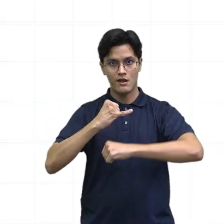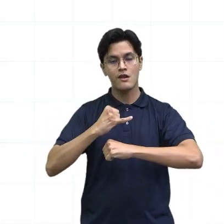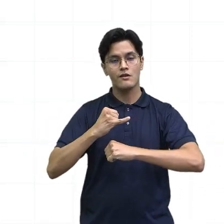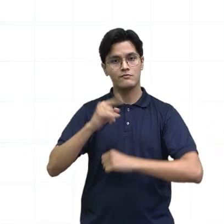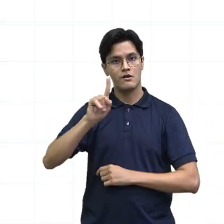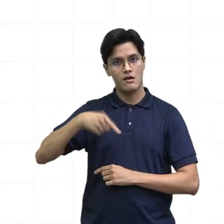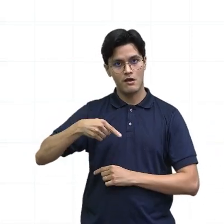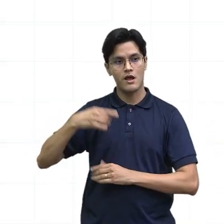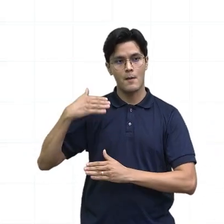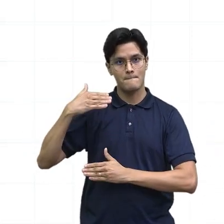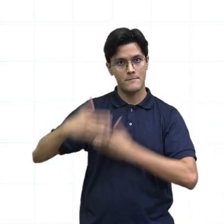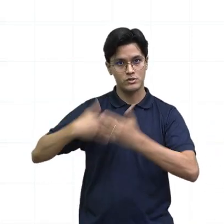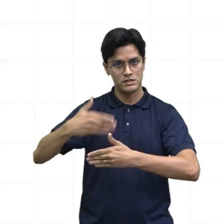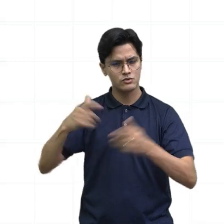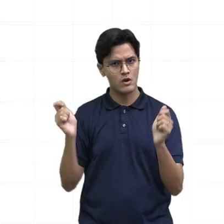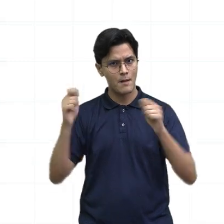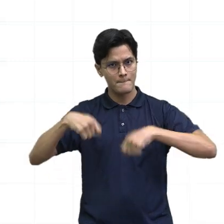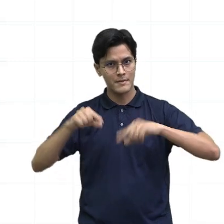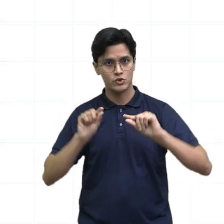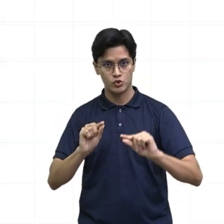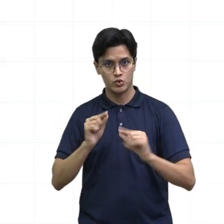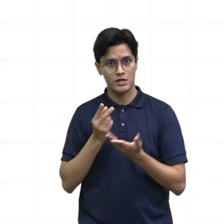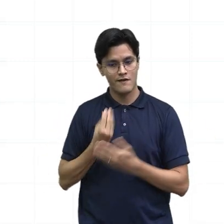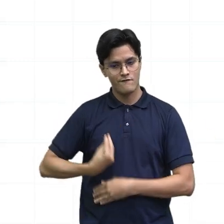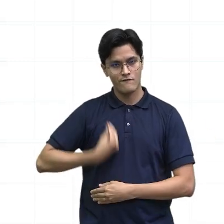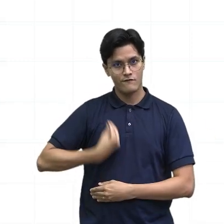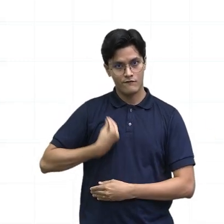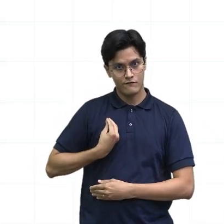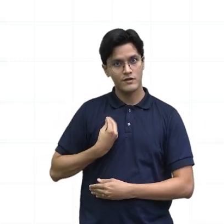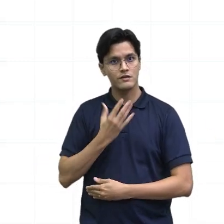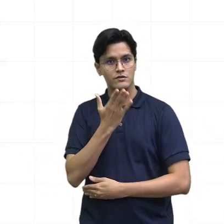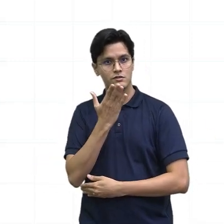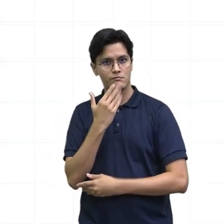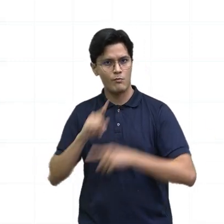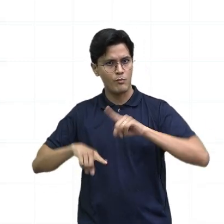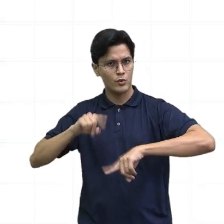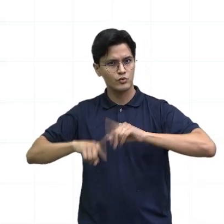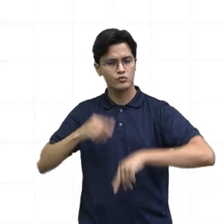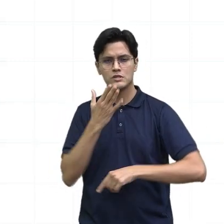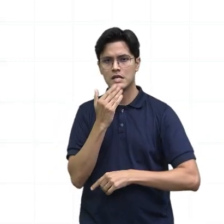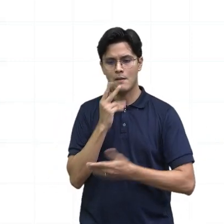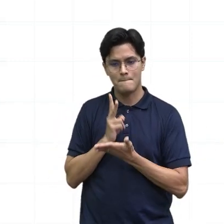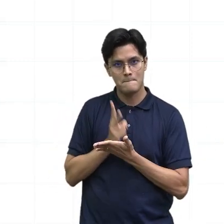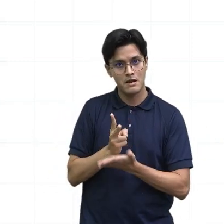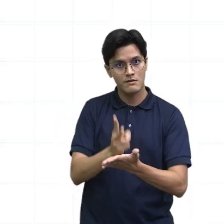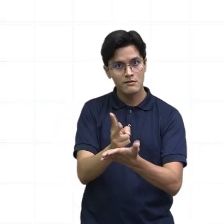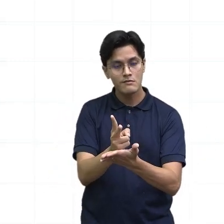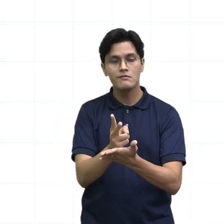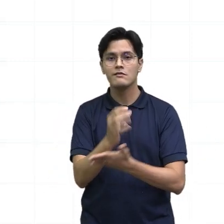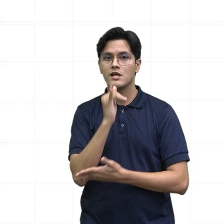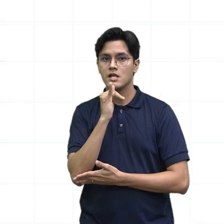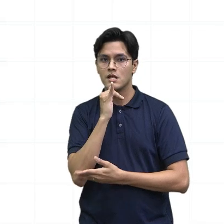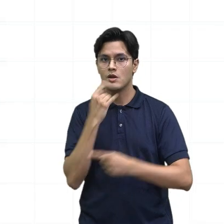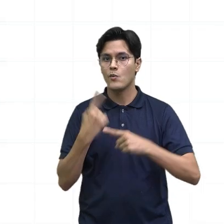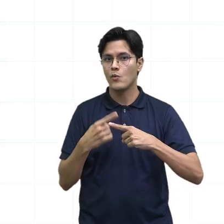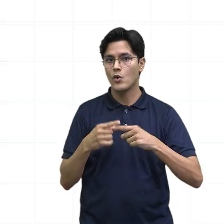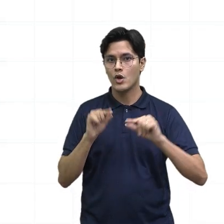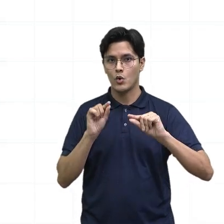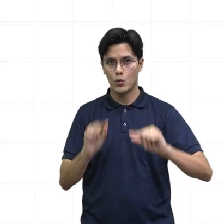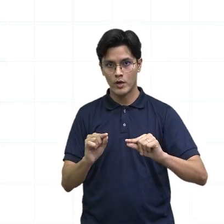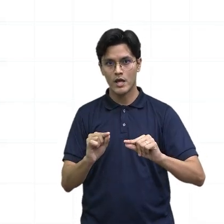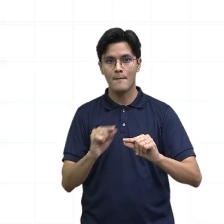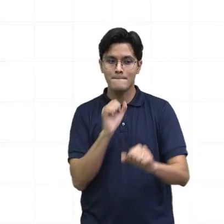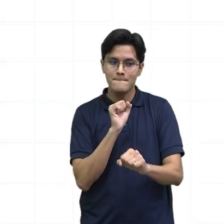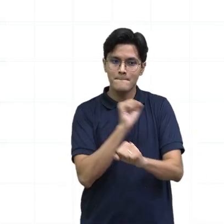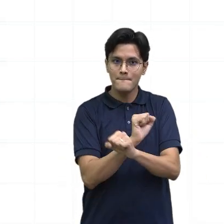para prolongar a vida de prateleira de produtos alimentícios, pois inativa agentes patogênicos presentes.